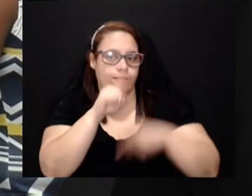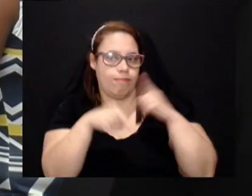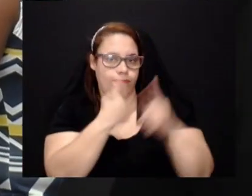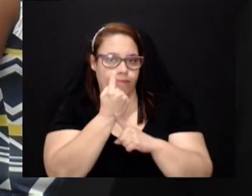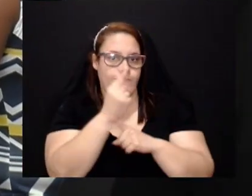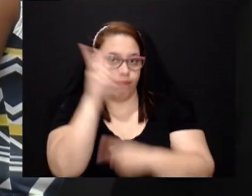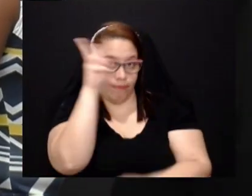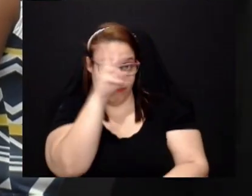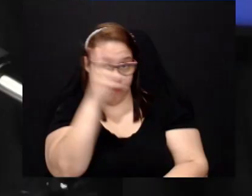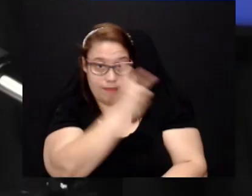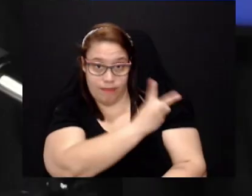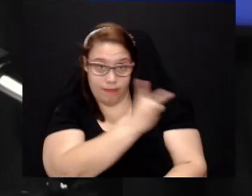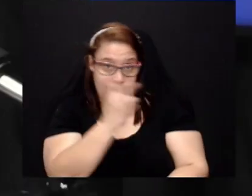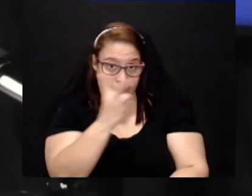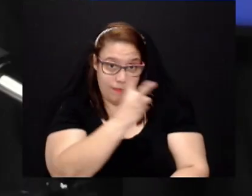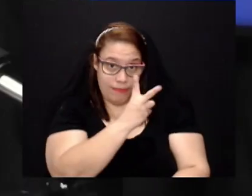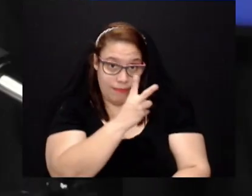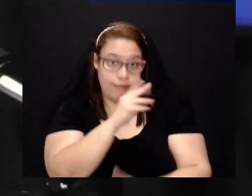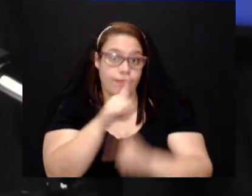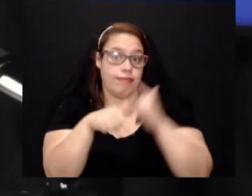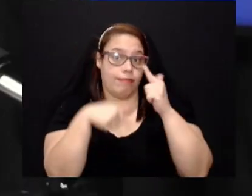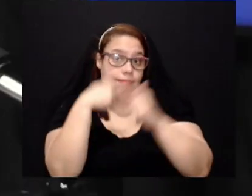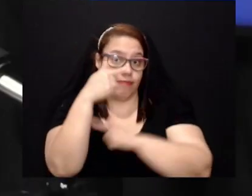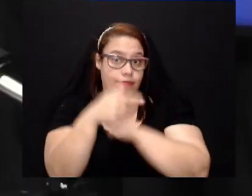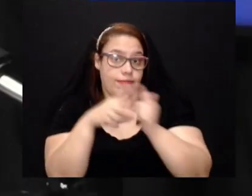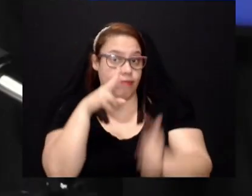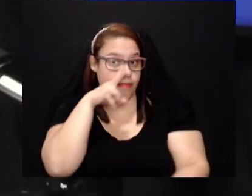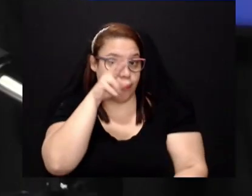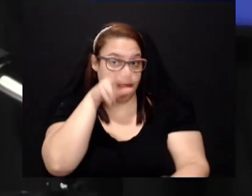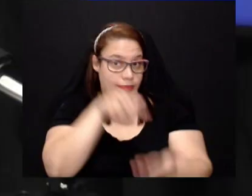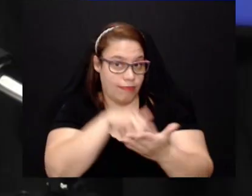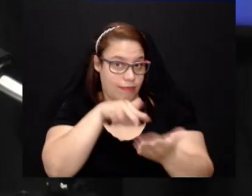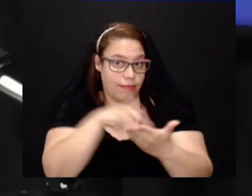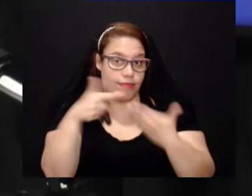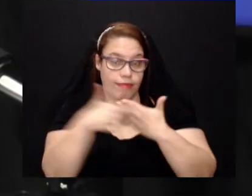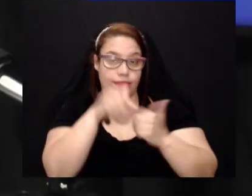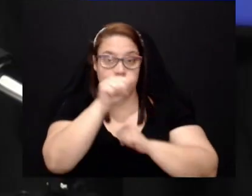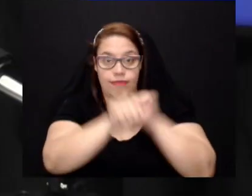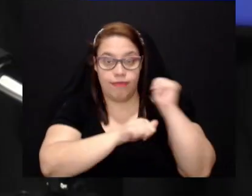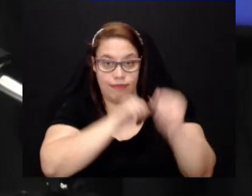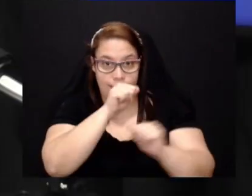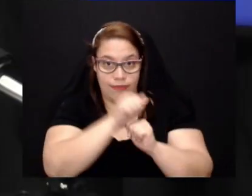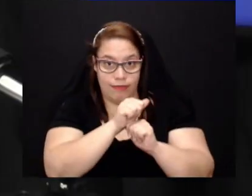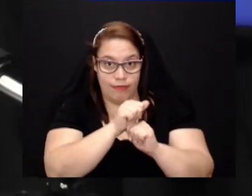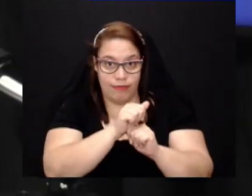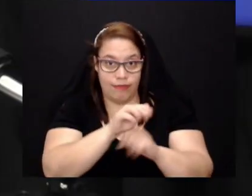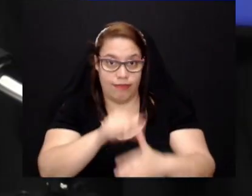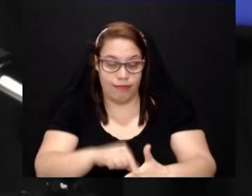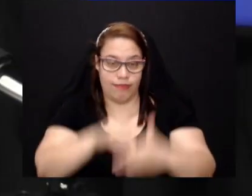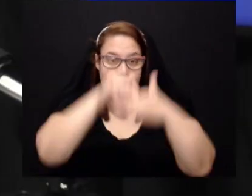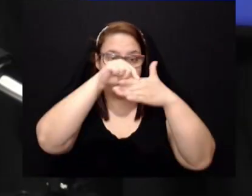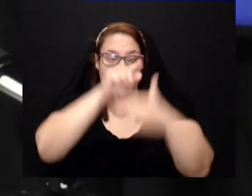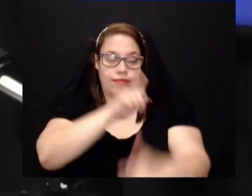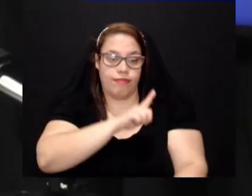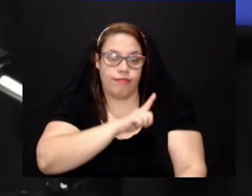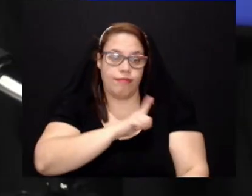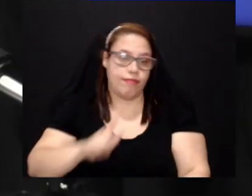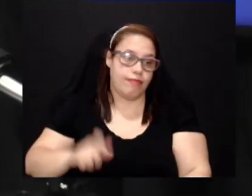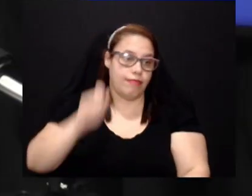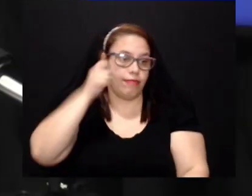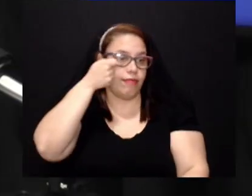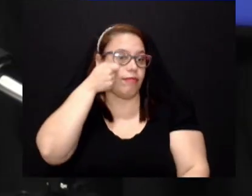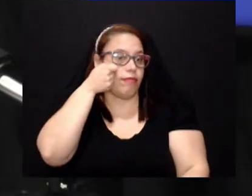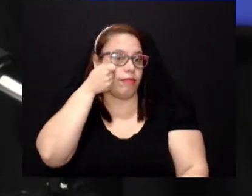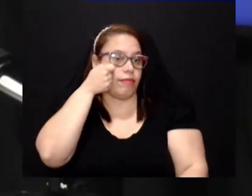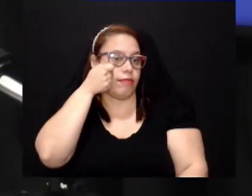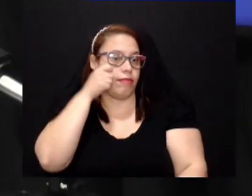vocês. As trajetórias de vocês reafirmam o papel transformador das lideranças negras, dos servidores e servidores negros